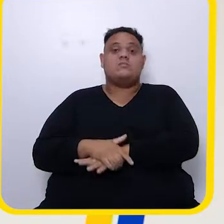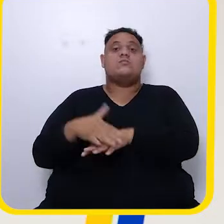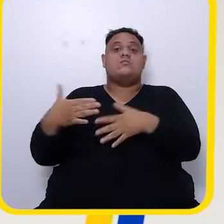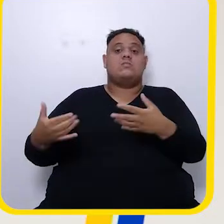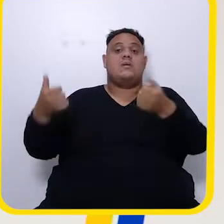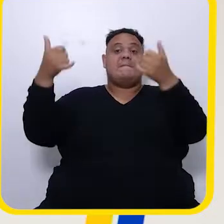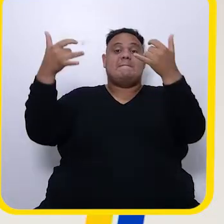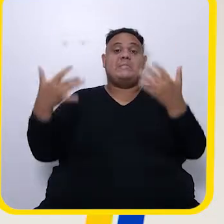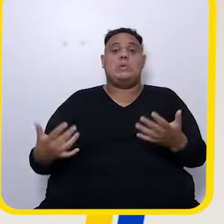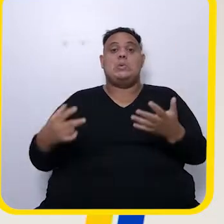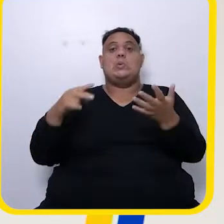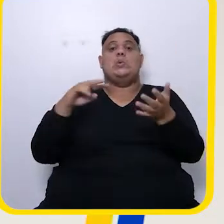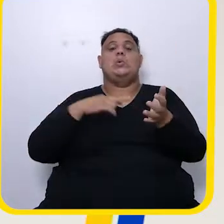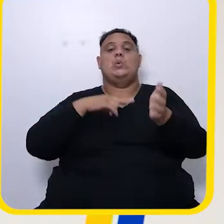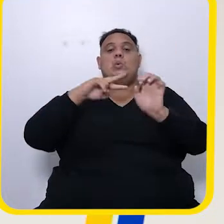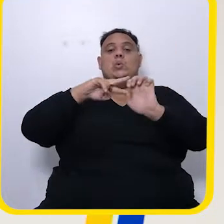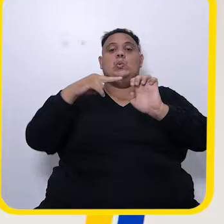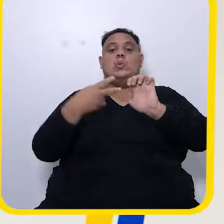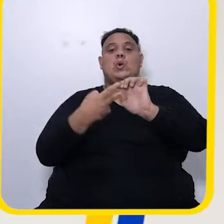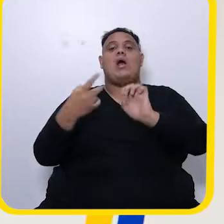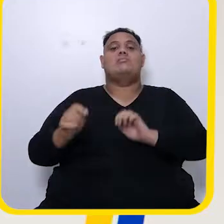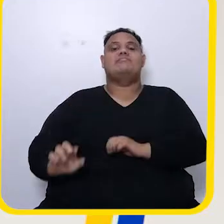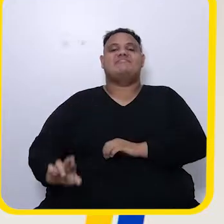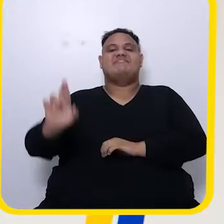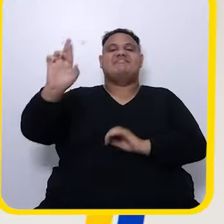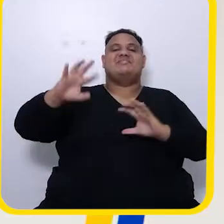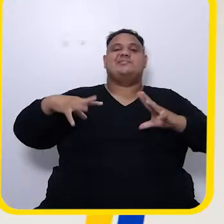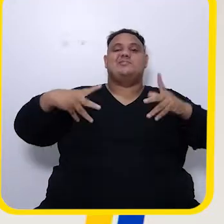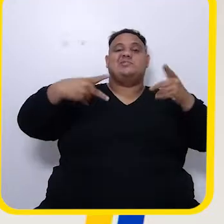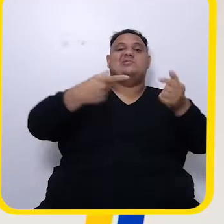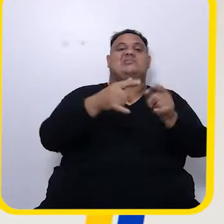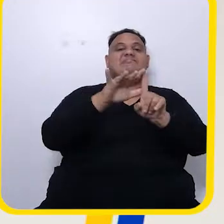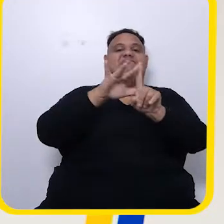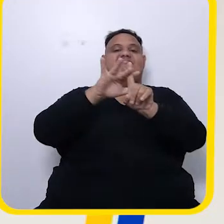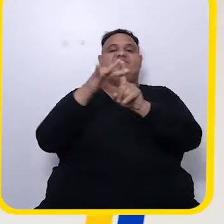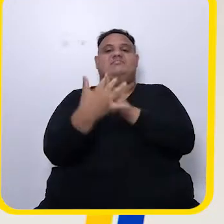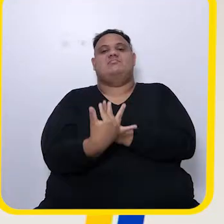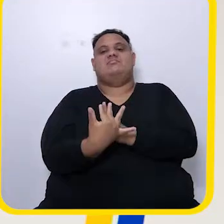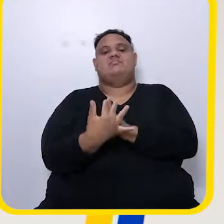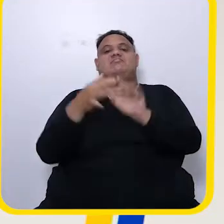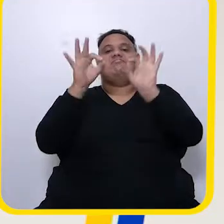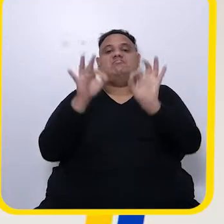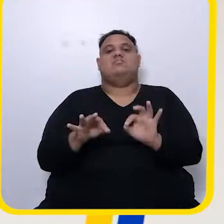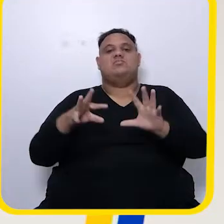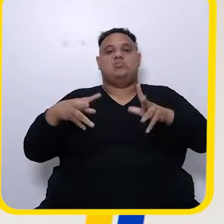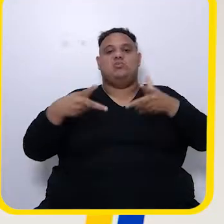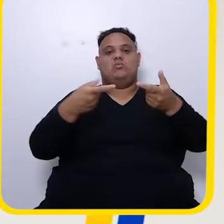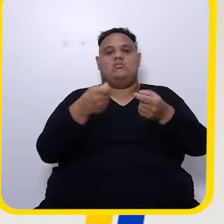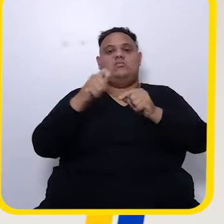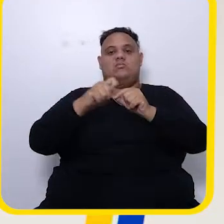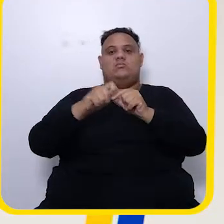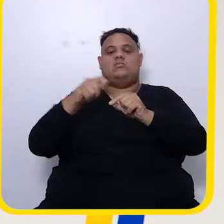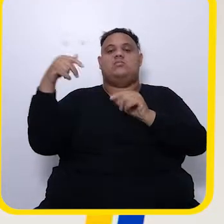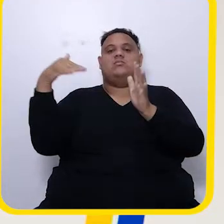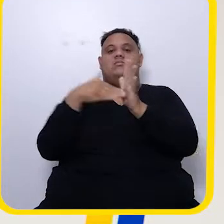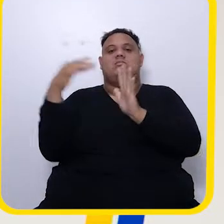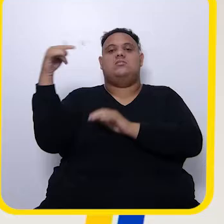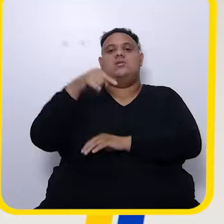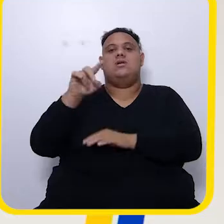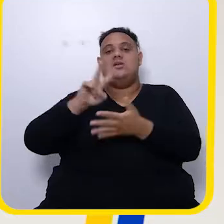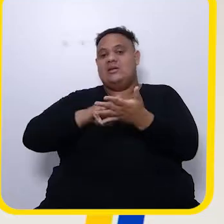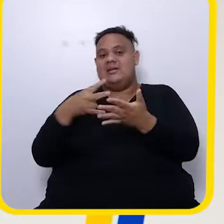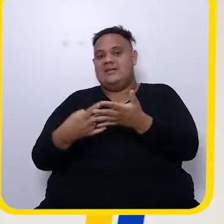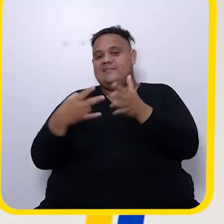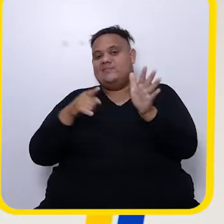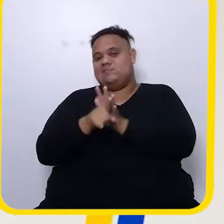assim uma equação para representar toda essa situação. Então, tudo que nós fizemos até aqui foi só interpretar a